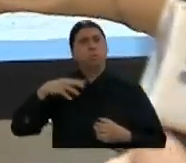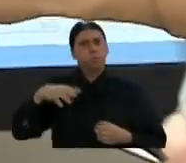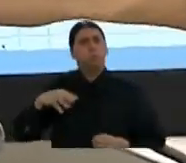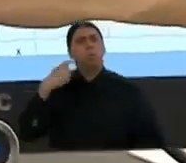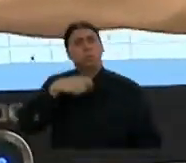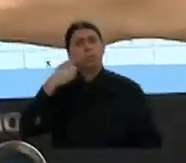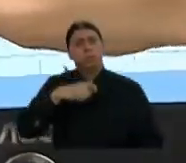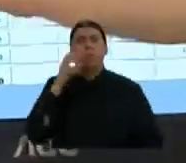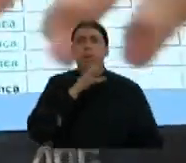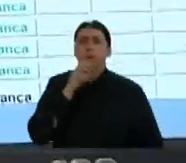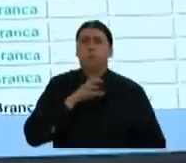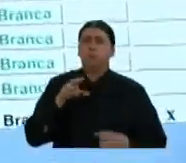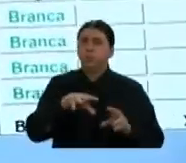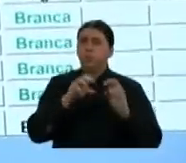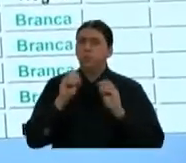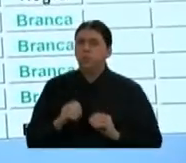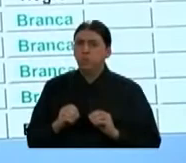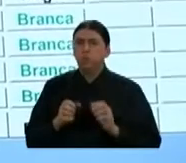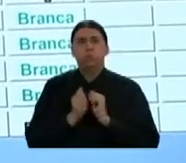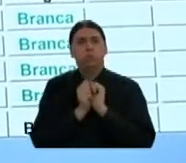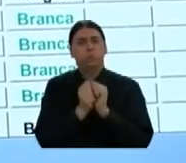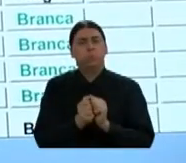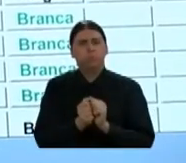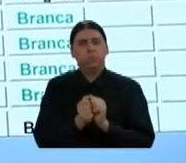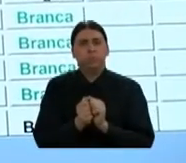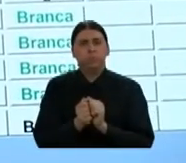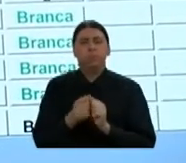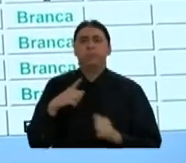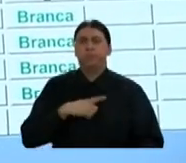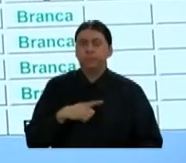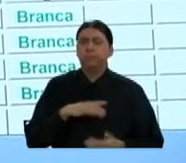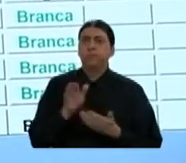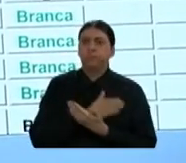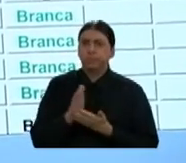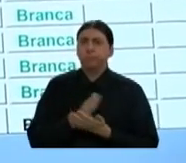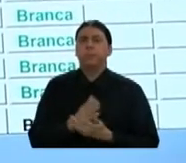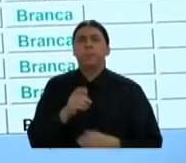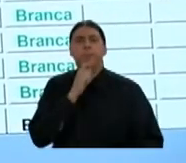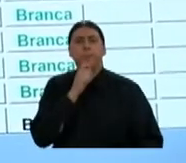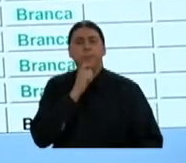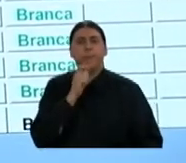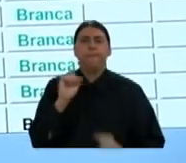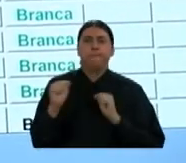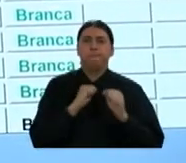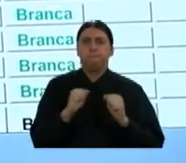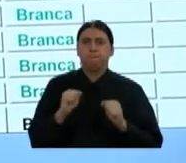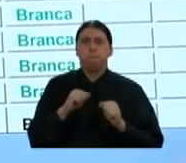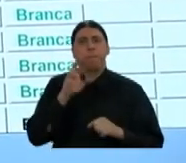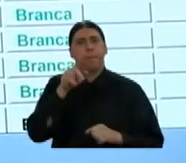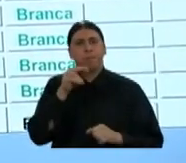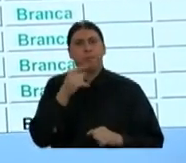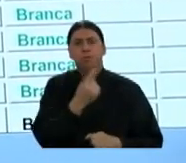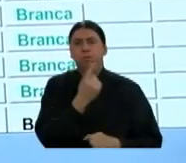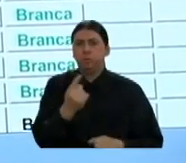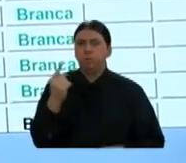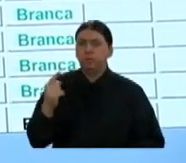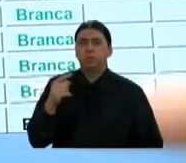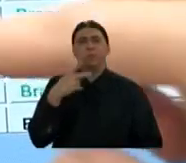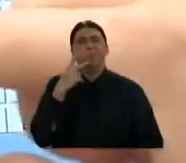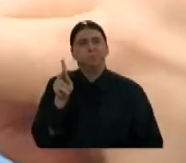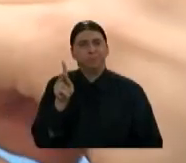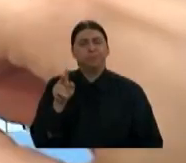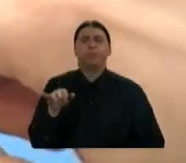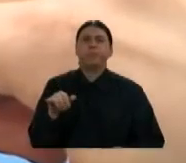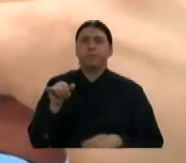precisam ser adotadas conjuntamente existe ainda a possibilidade de adotar irmãos de forma individual nesse caso